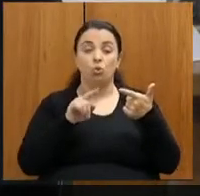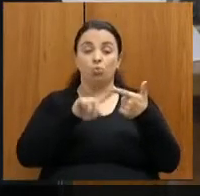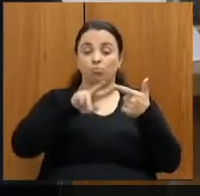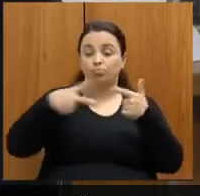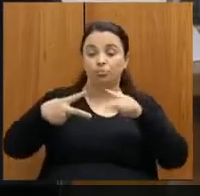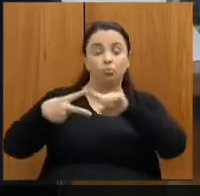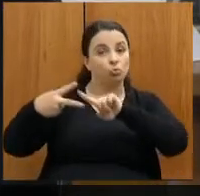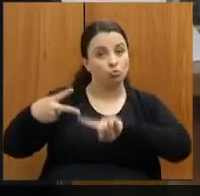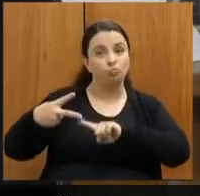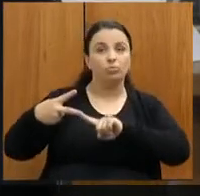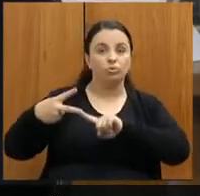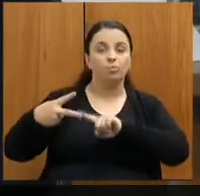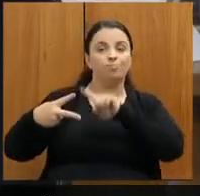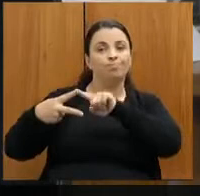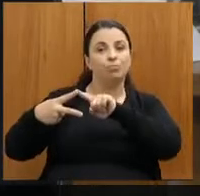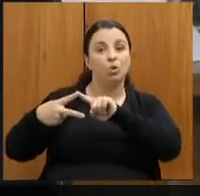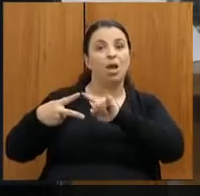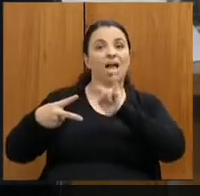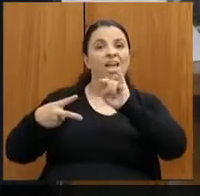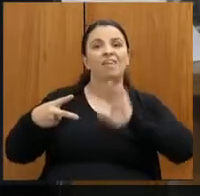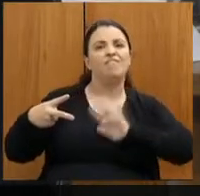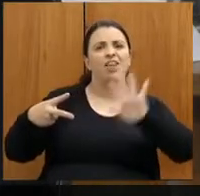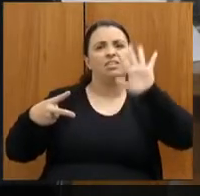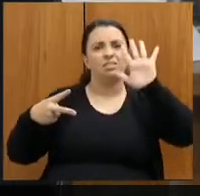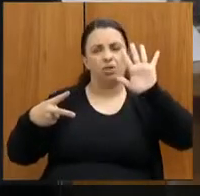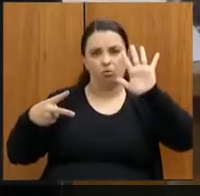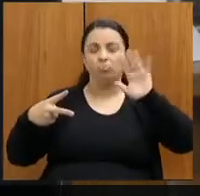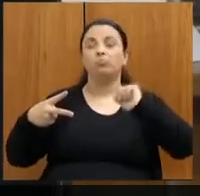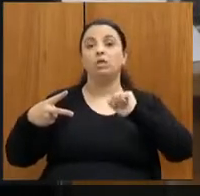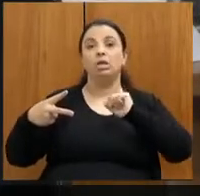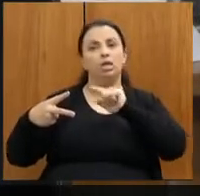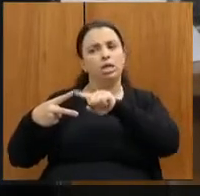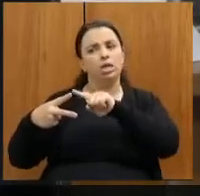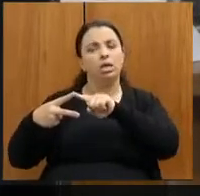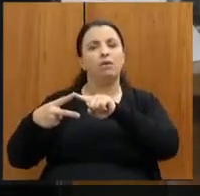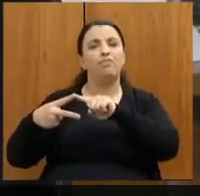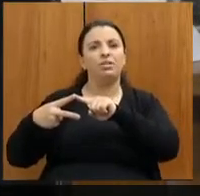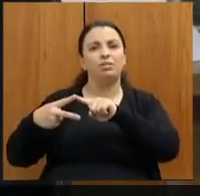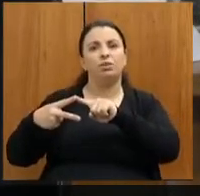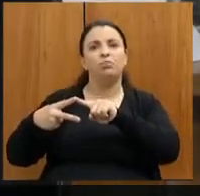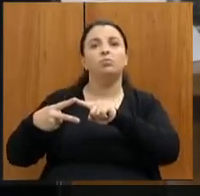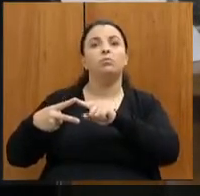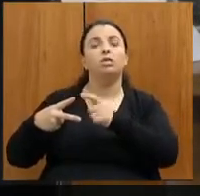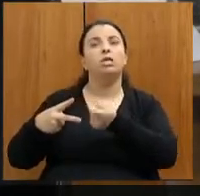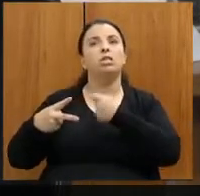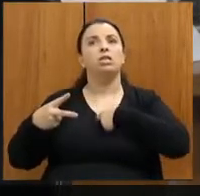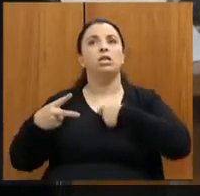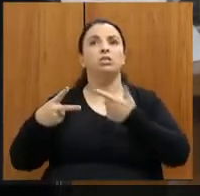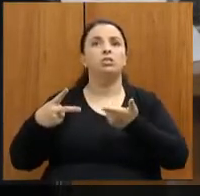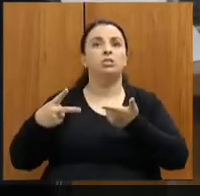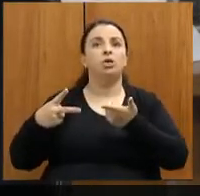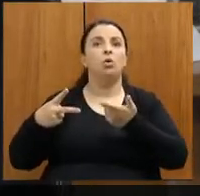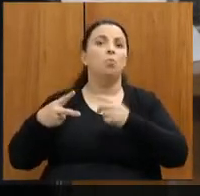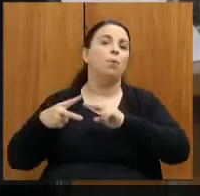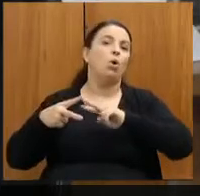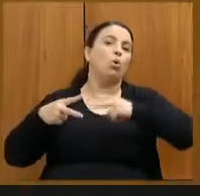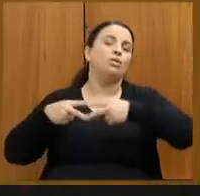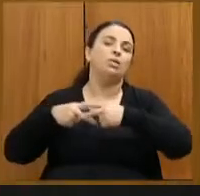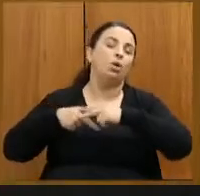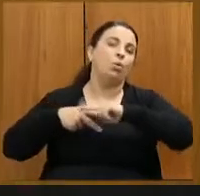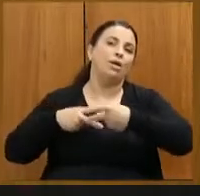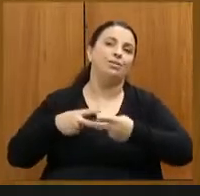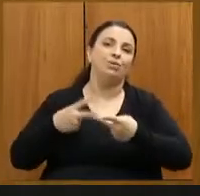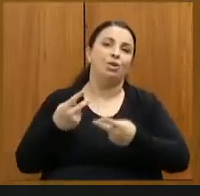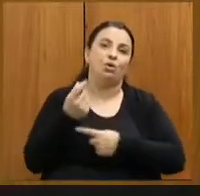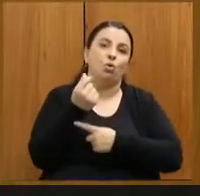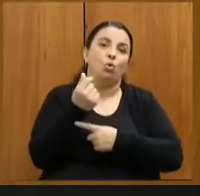né que que trouxe como consequência é por exemplo a inflação e taxa de câmbio trouxe como consequência a mente